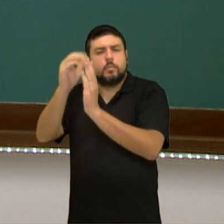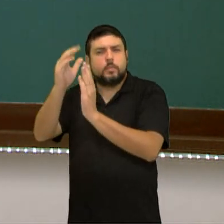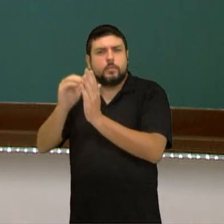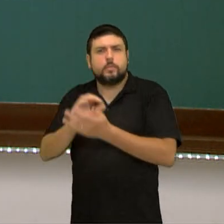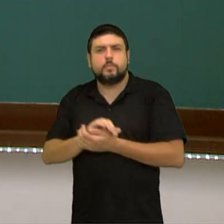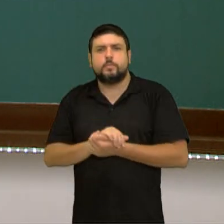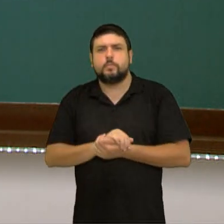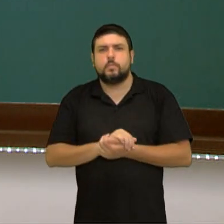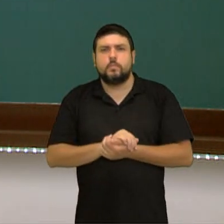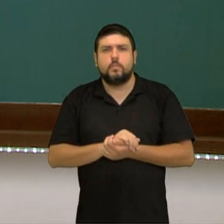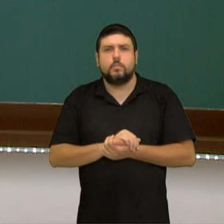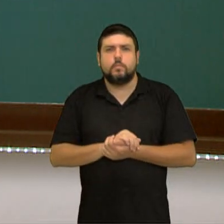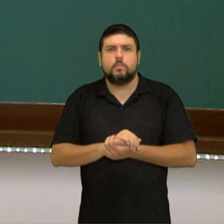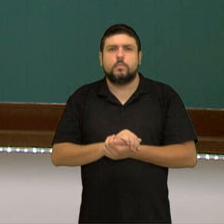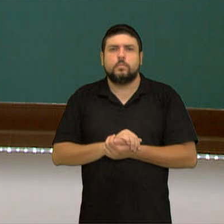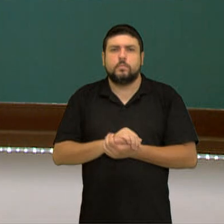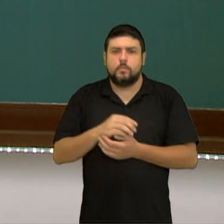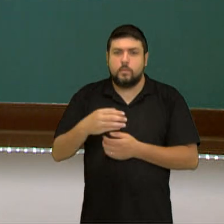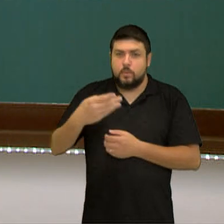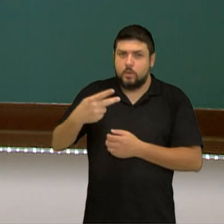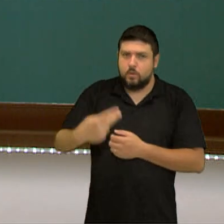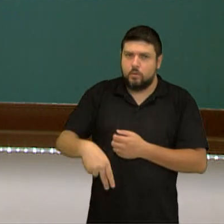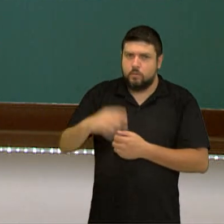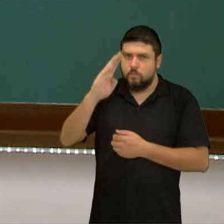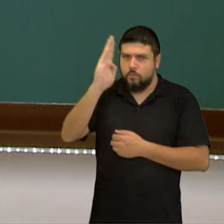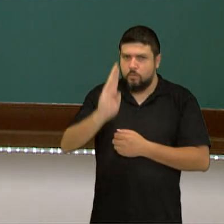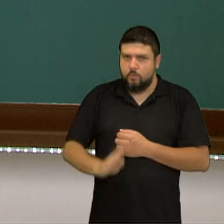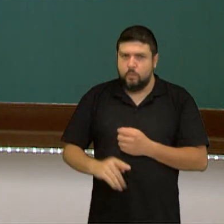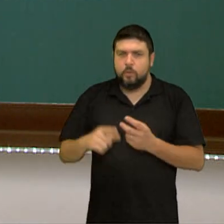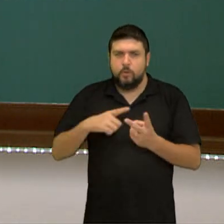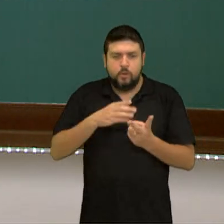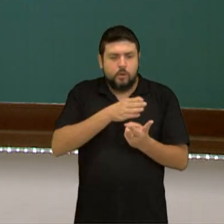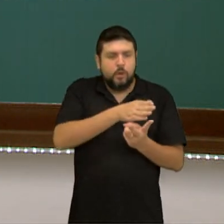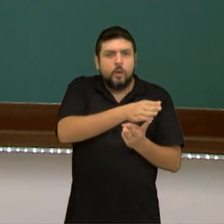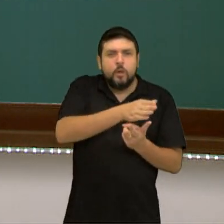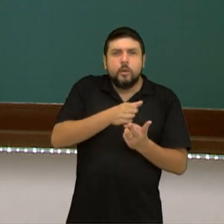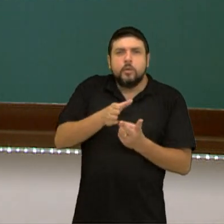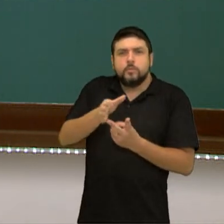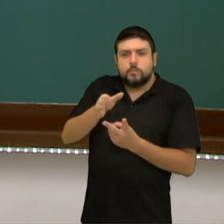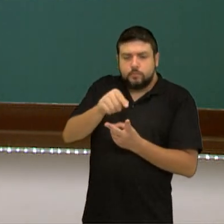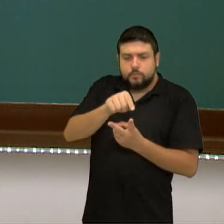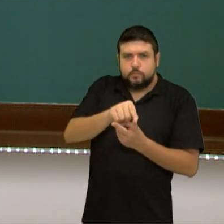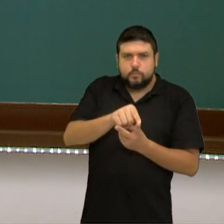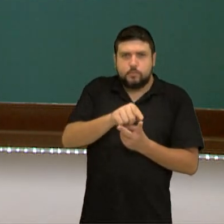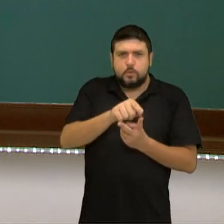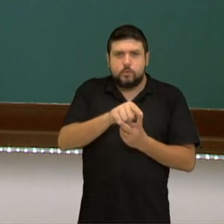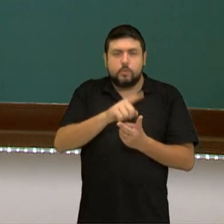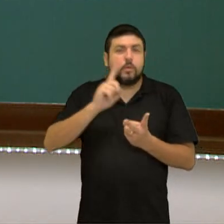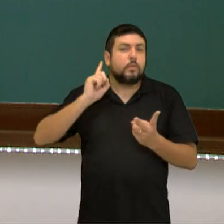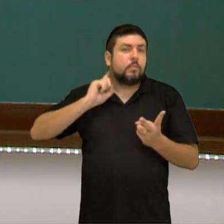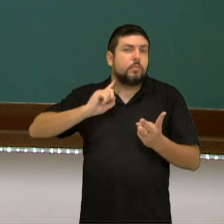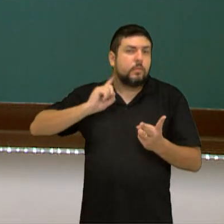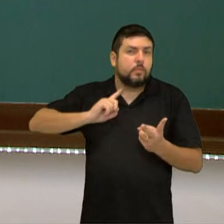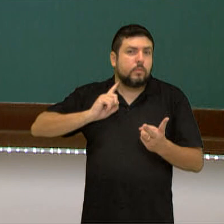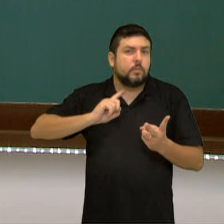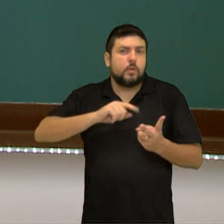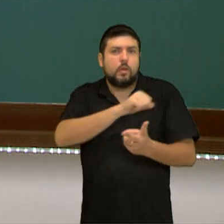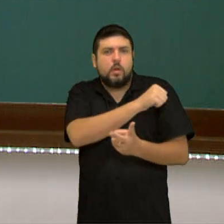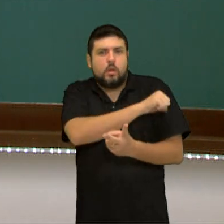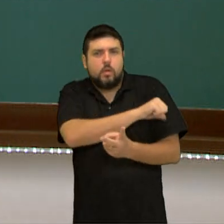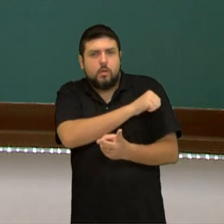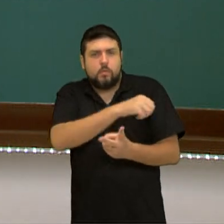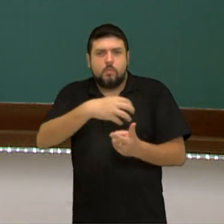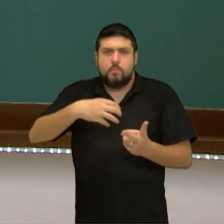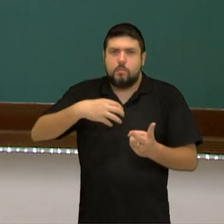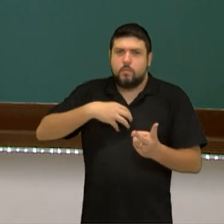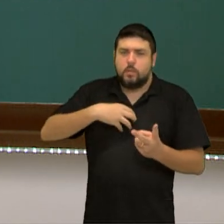duas linhas que caracterizam o barroco brasileiro. A primeira, que é uma linha de Minas, Rio, Bahia e Pernambuco,